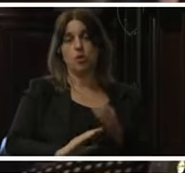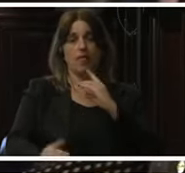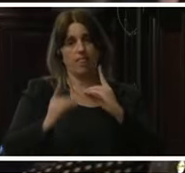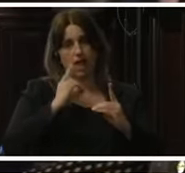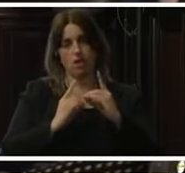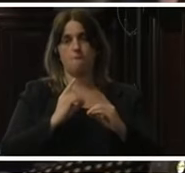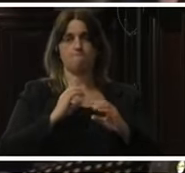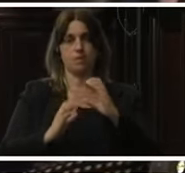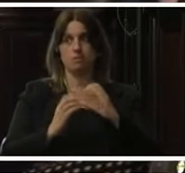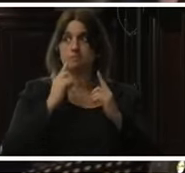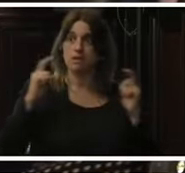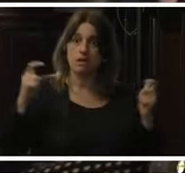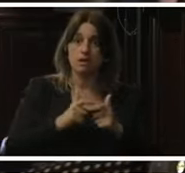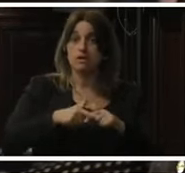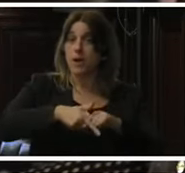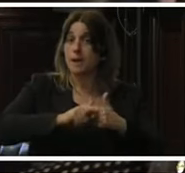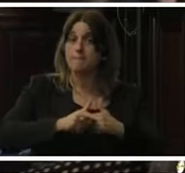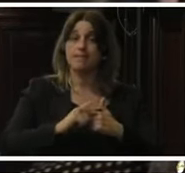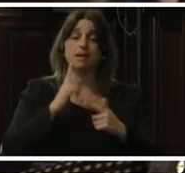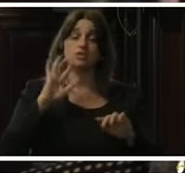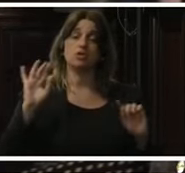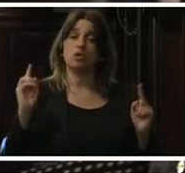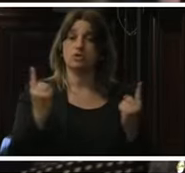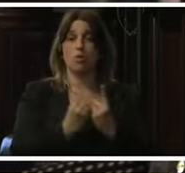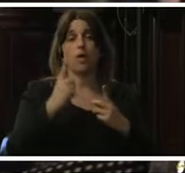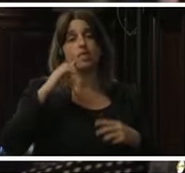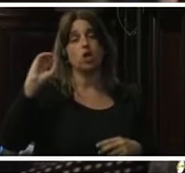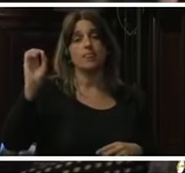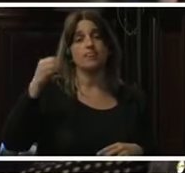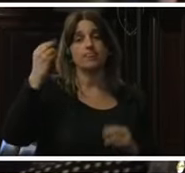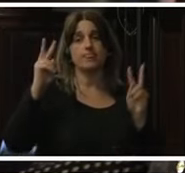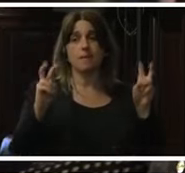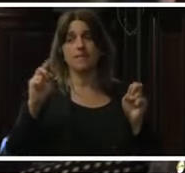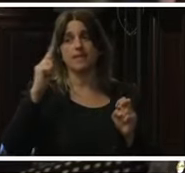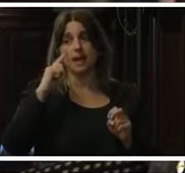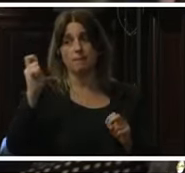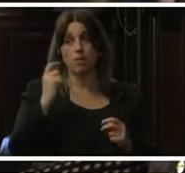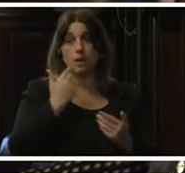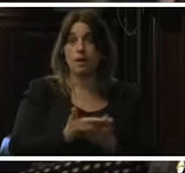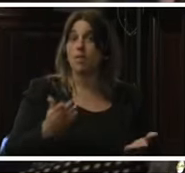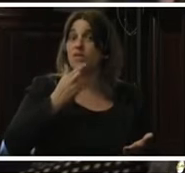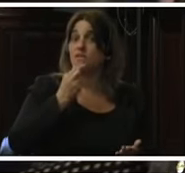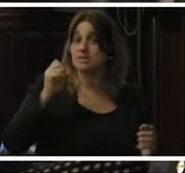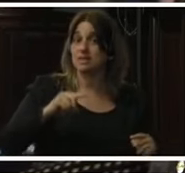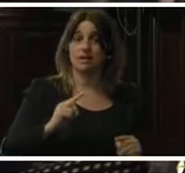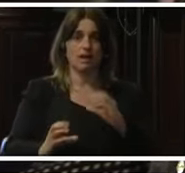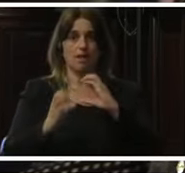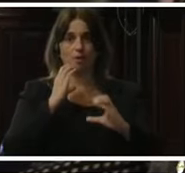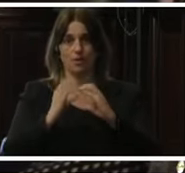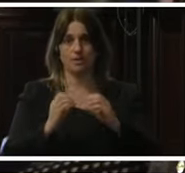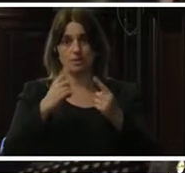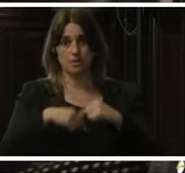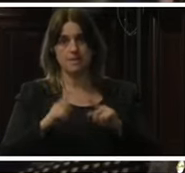nas audiências e temáticas públicas para facilitar esse diálogo e nesse sentido eu queria também aproveitar a